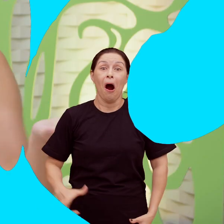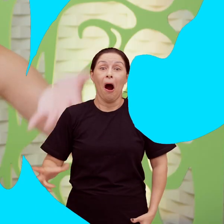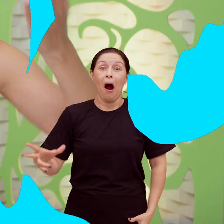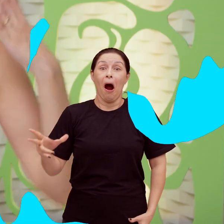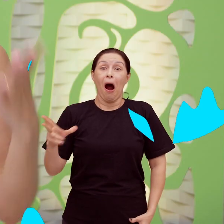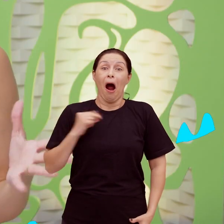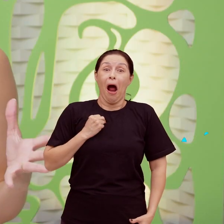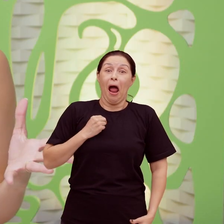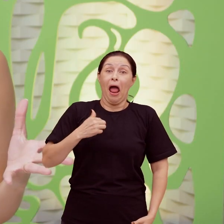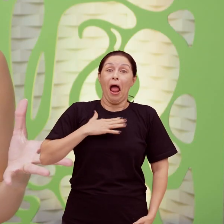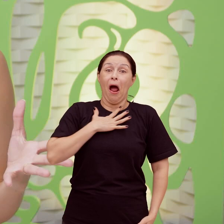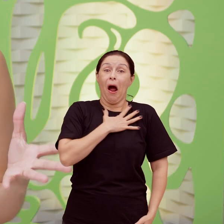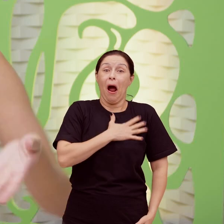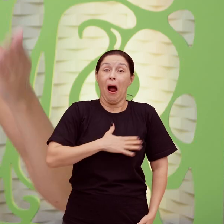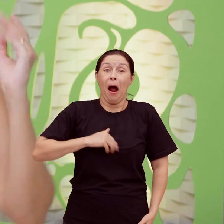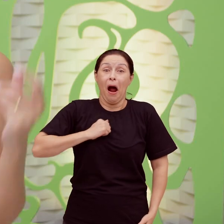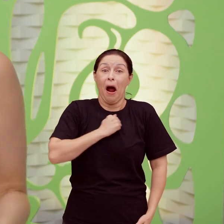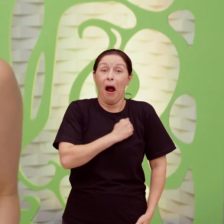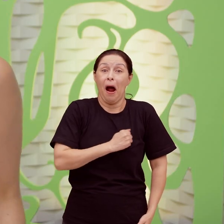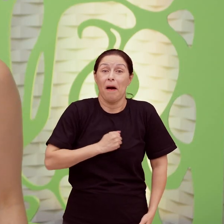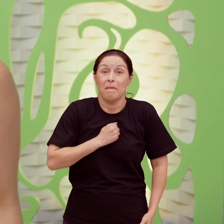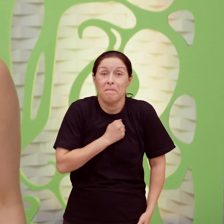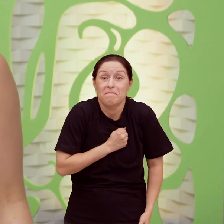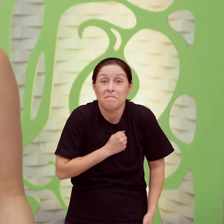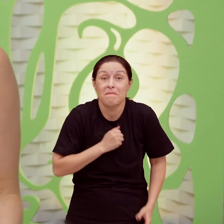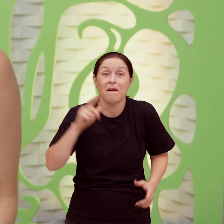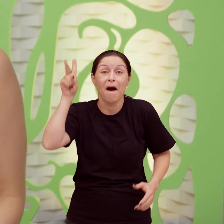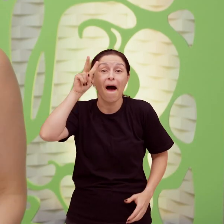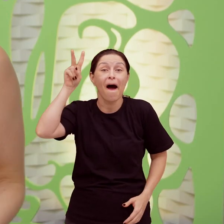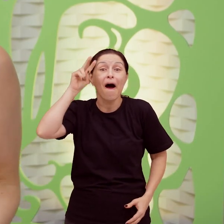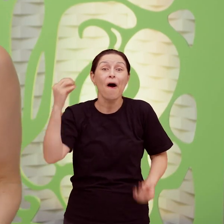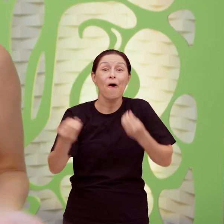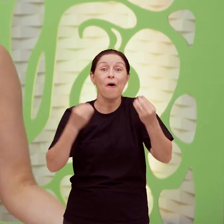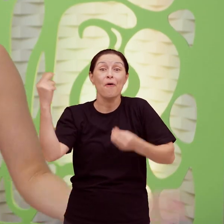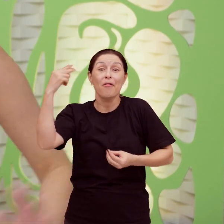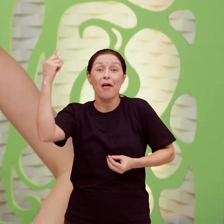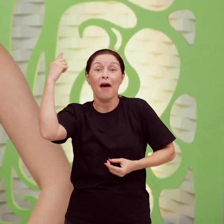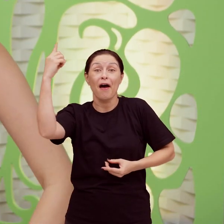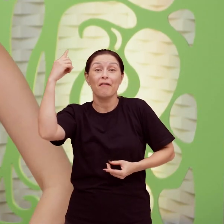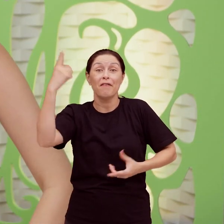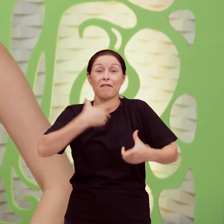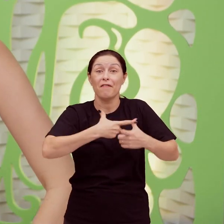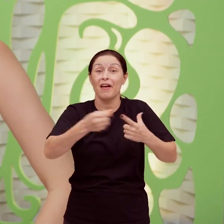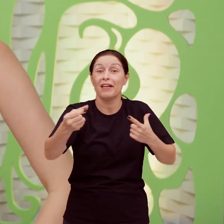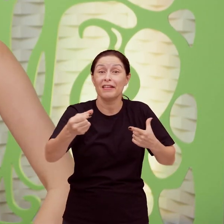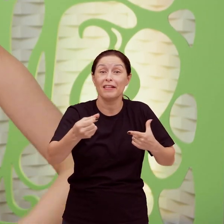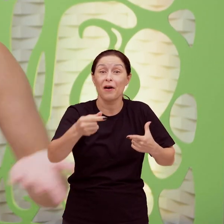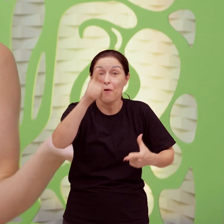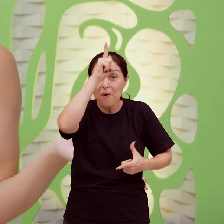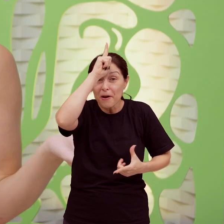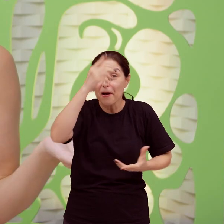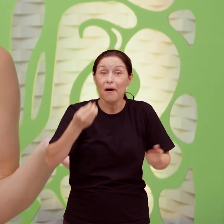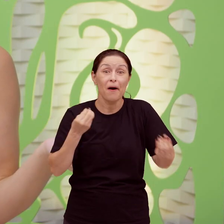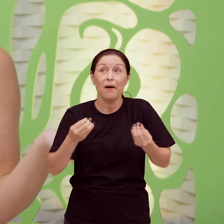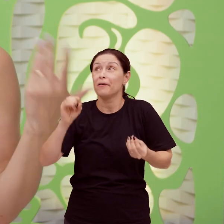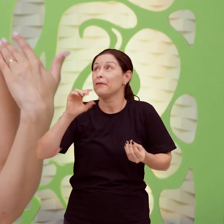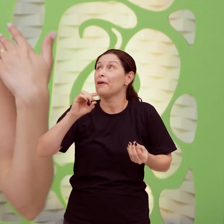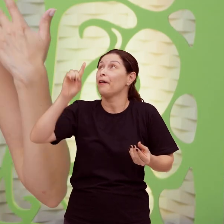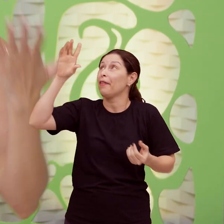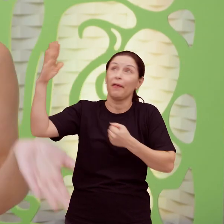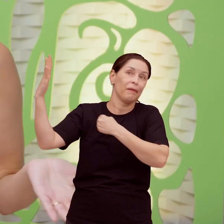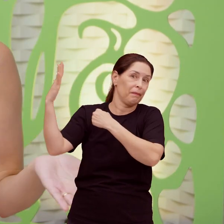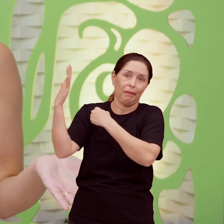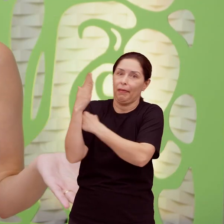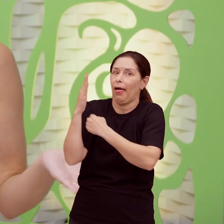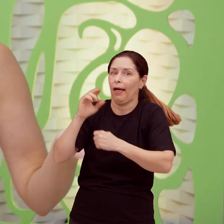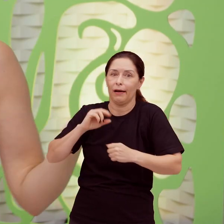Nossa, gente, eu amo essa história. Eu sempre me impressiono como Davi conseguiu derrotar Golias. Gente, só Deus mesmo para